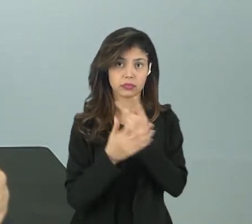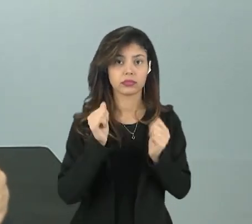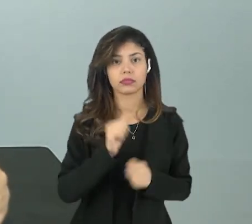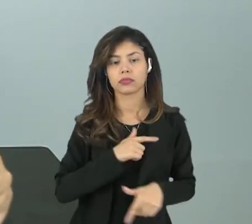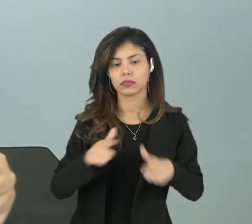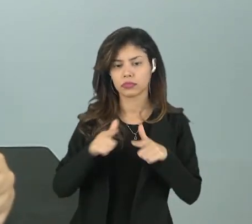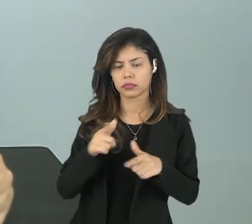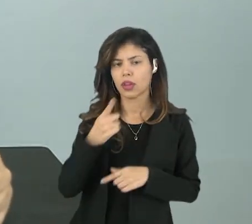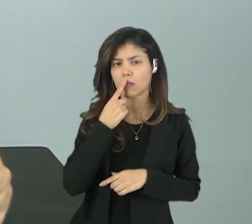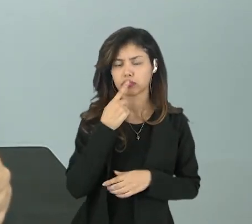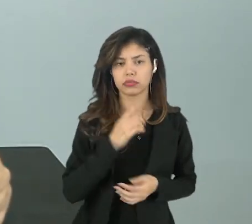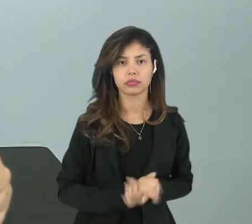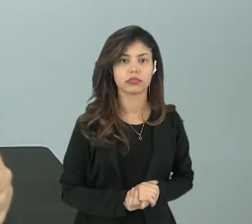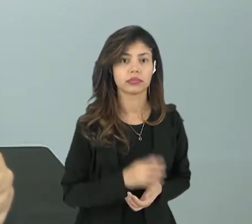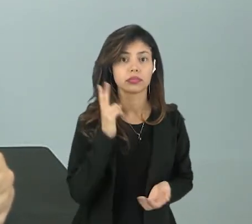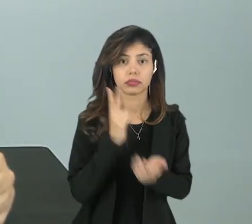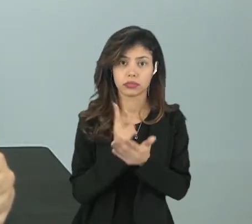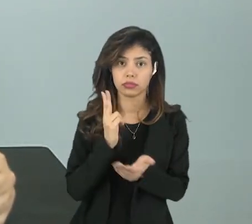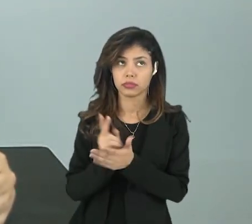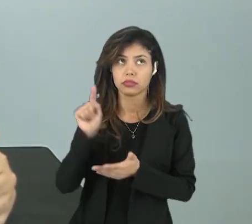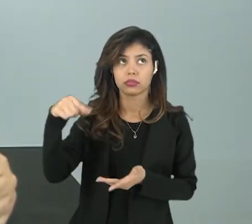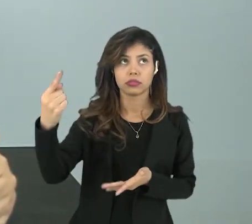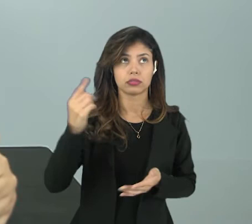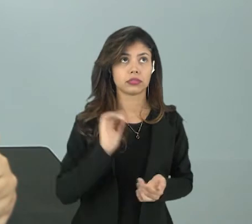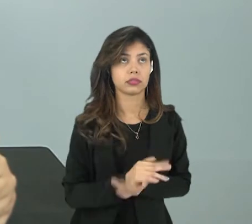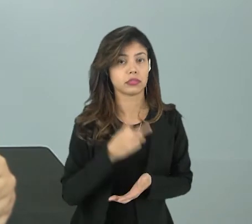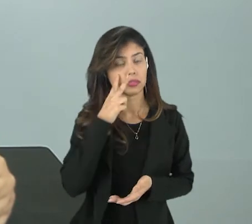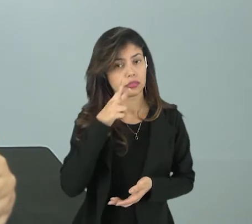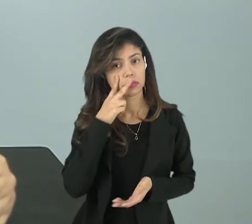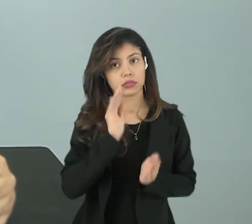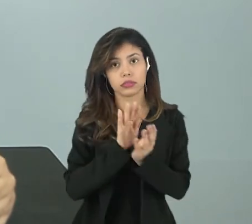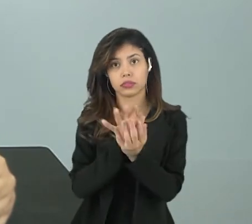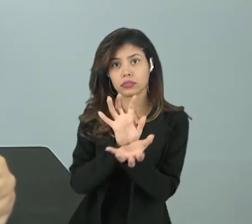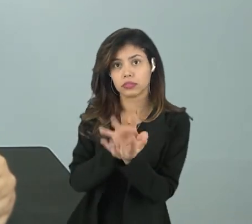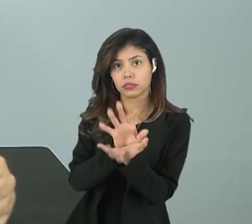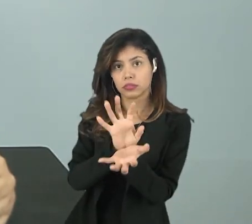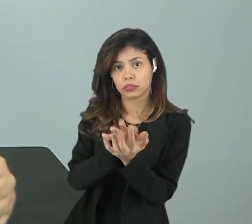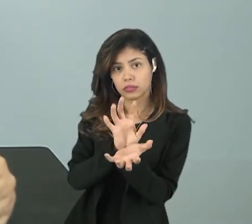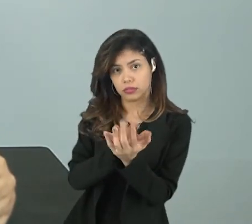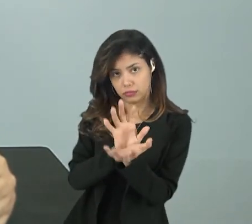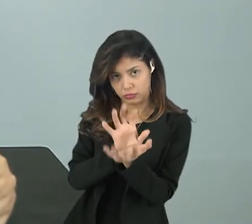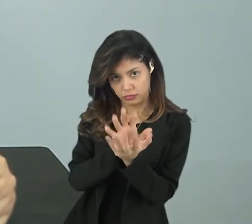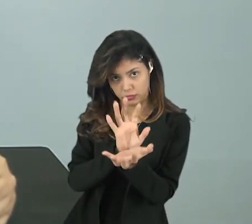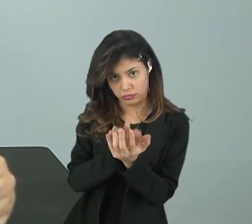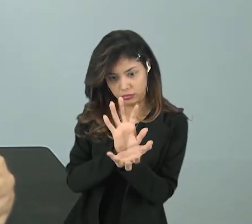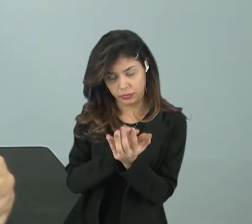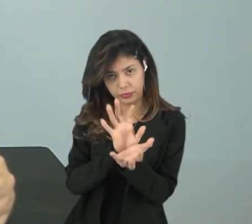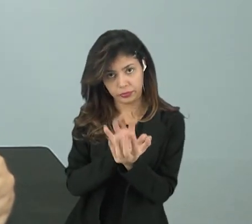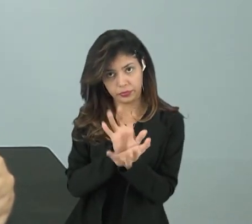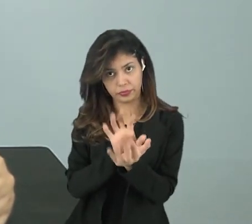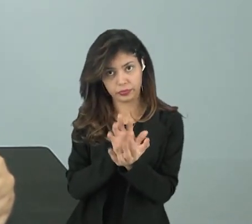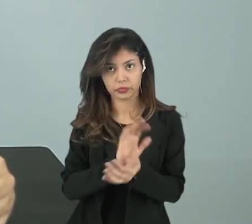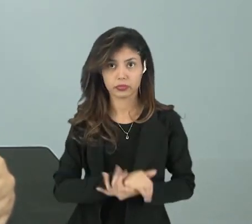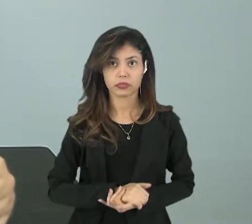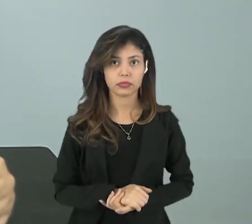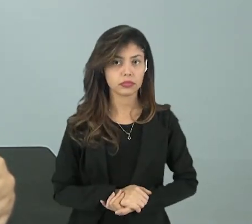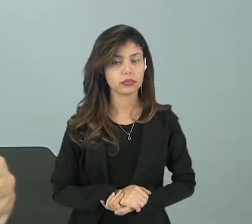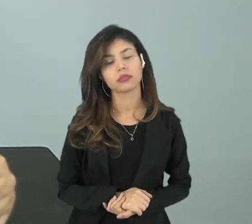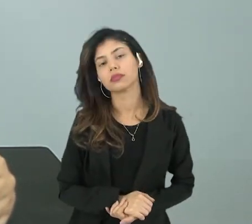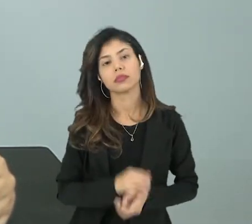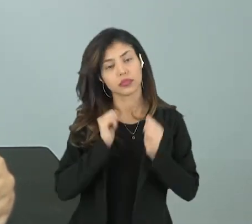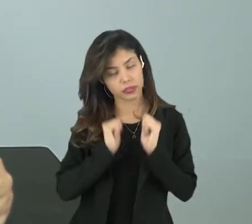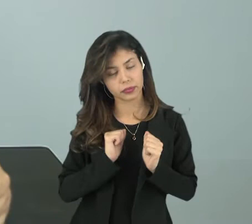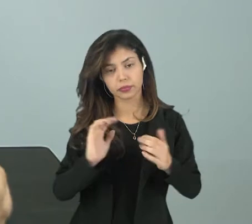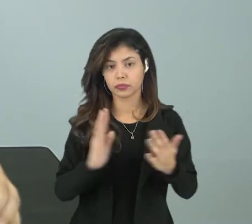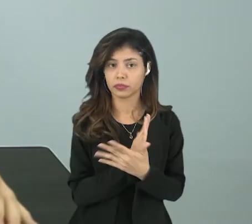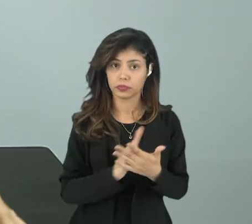pertinho do horto. E eu sempre vou lá e eu vejo os jacarés, né? Os jacarés a gente até alimenta, né? Sendo que eles permitem